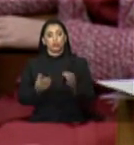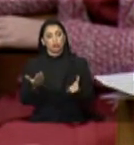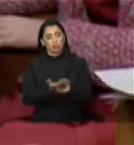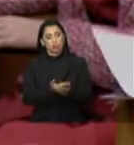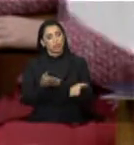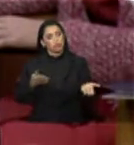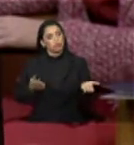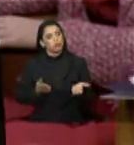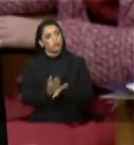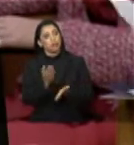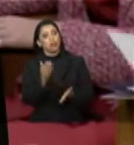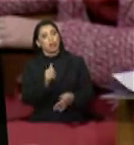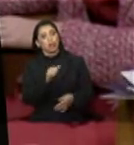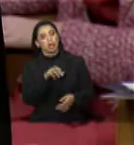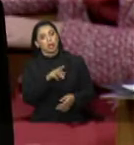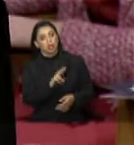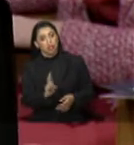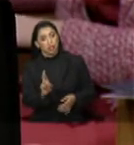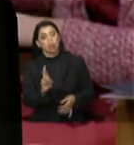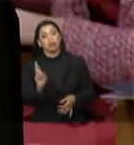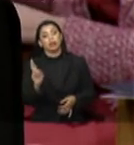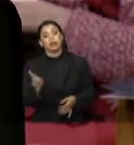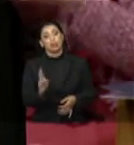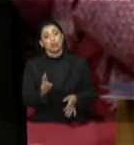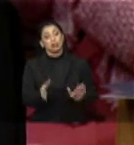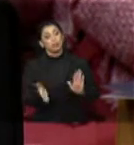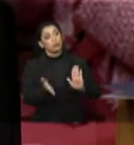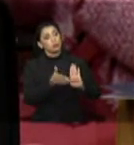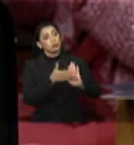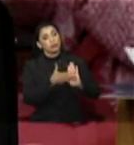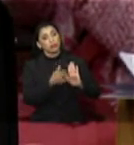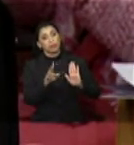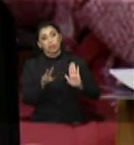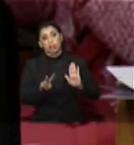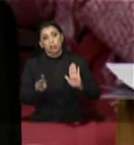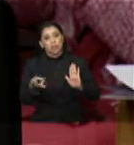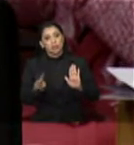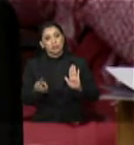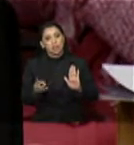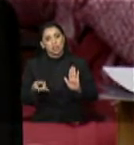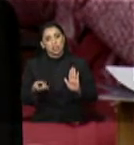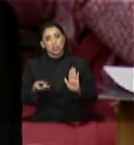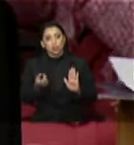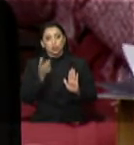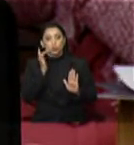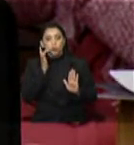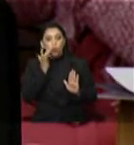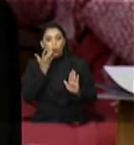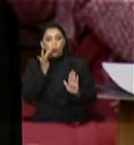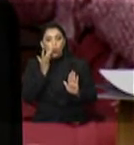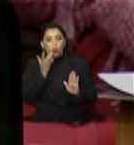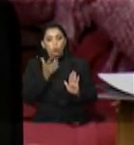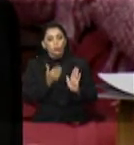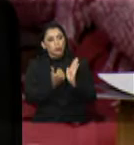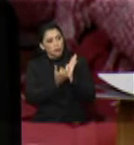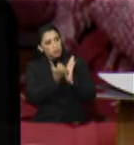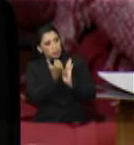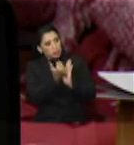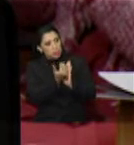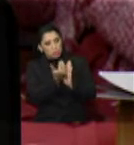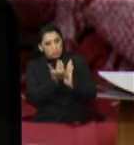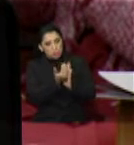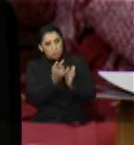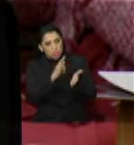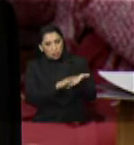e afirmou sua excelência está claro nos autos que não se trata de transmissão de ouro visto que na inicial da ação ordinária de